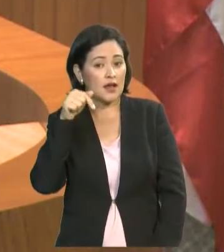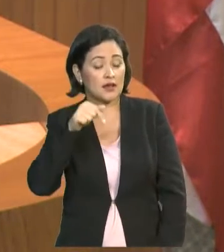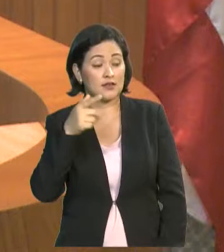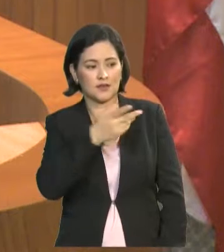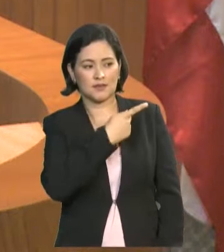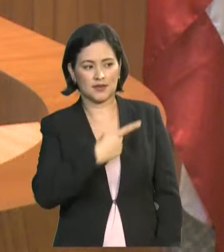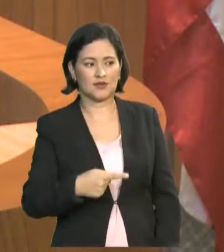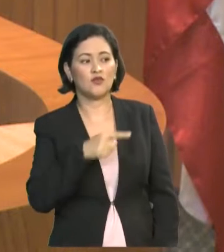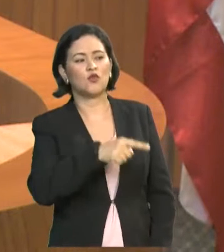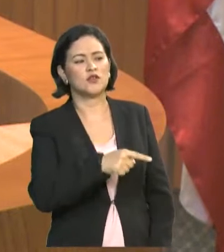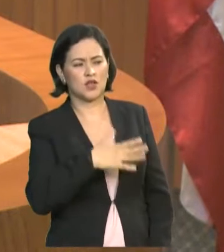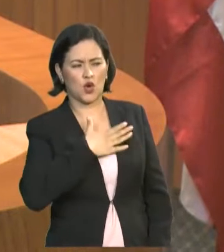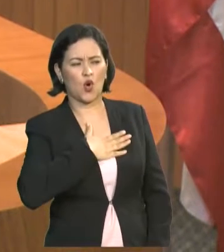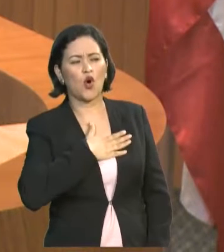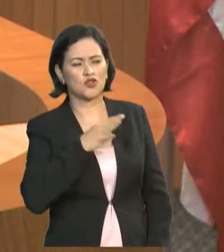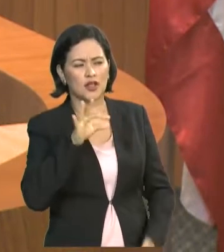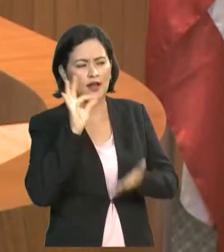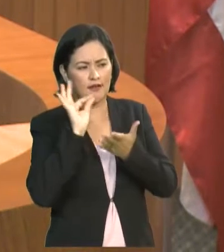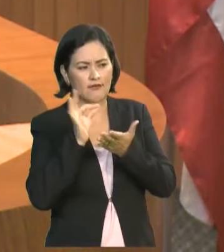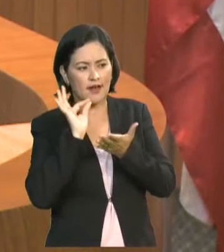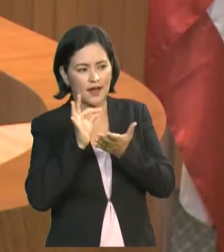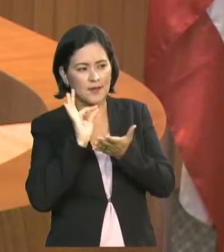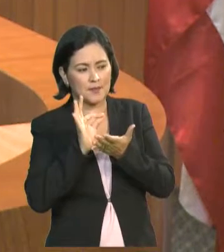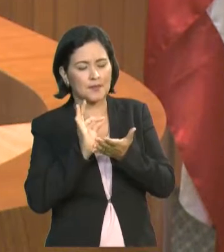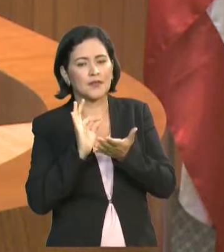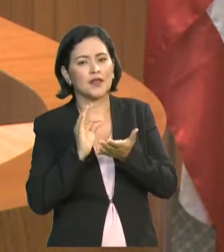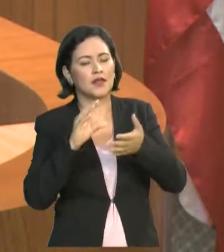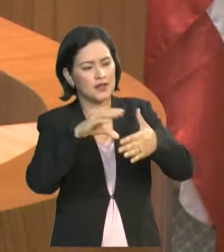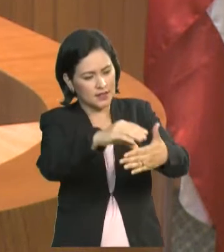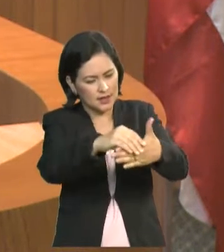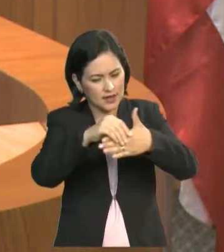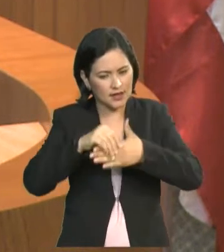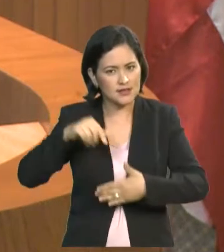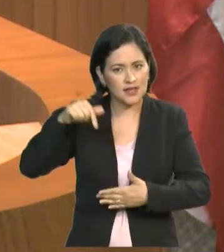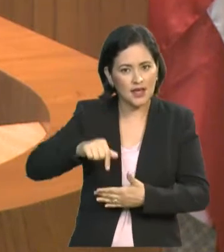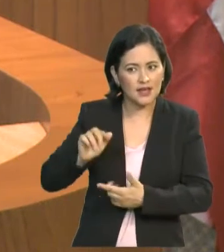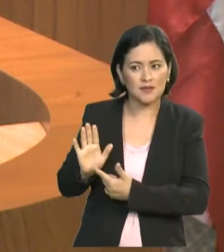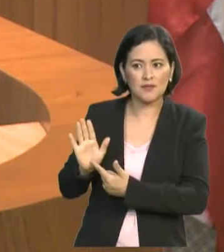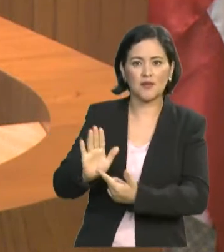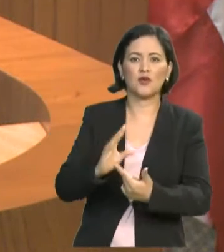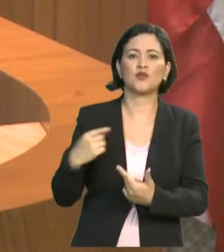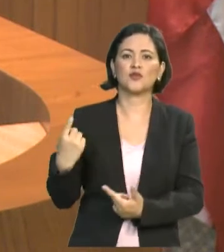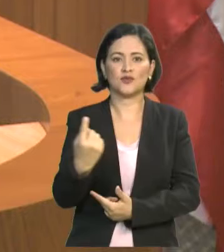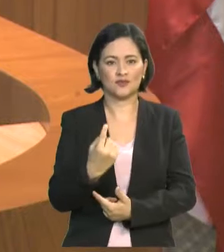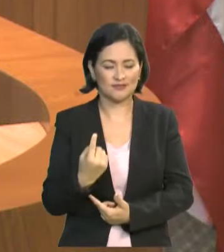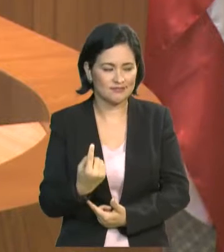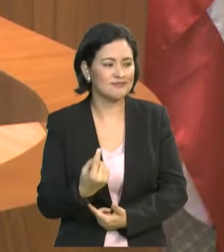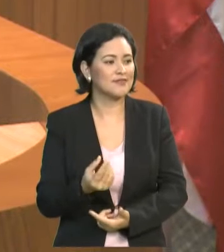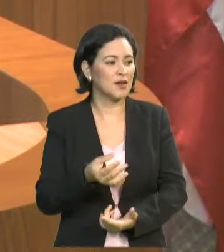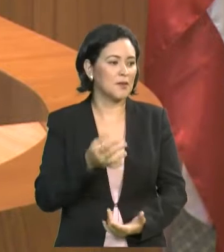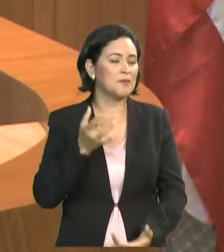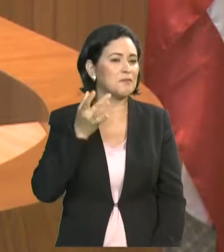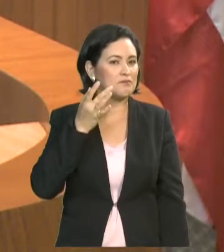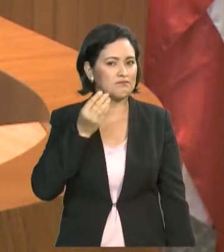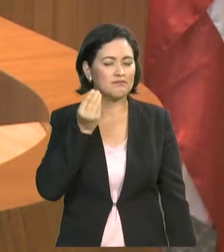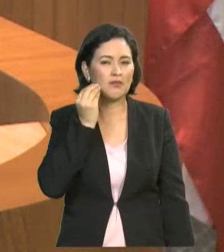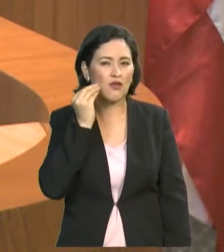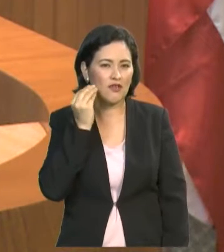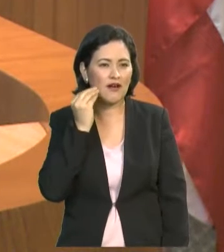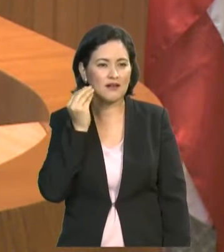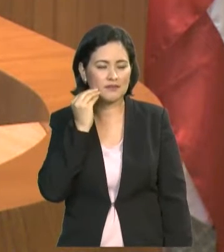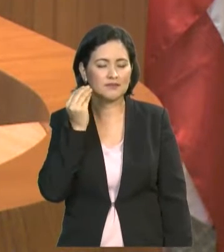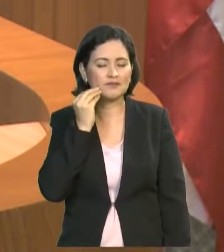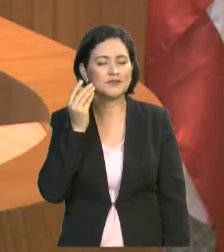cappuccino, dessas delícias. Muito feliz de poder compartilhar esses momentos com grandes